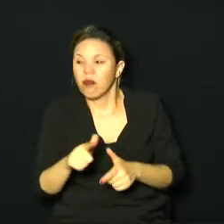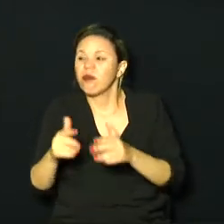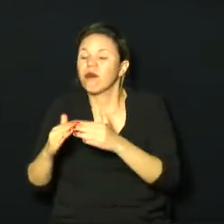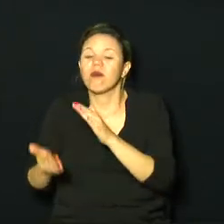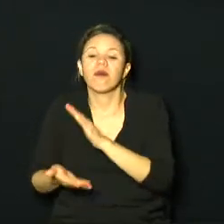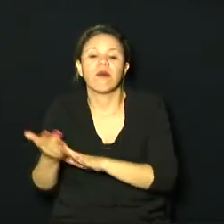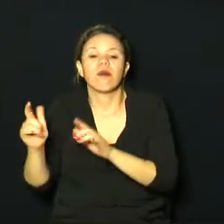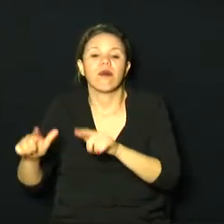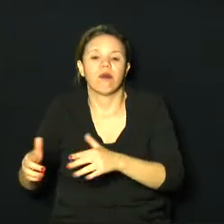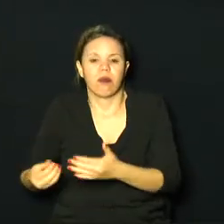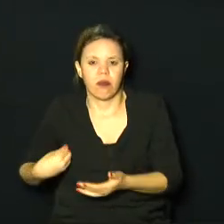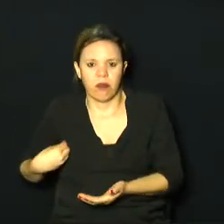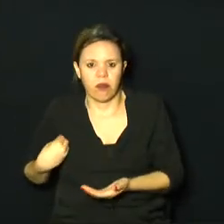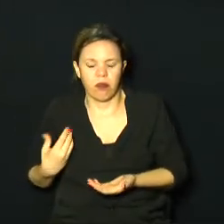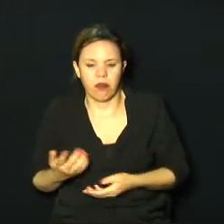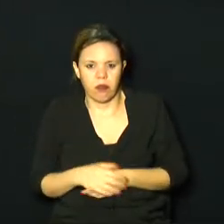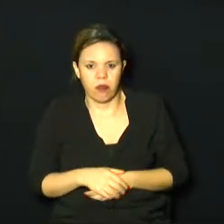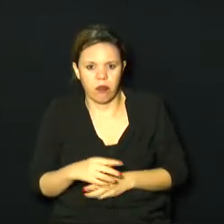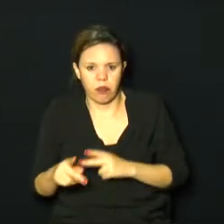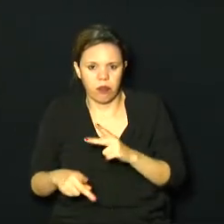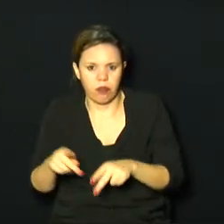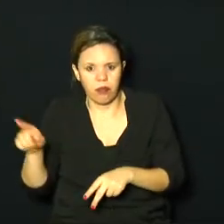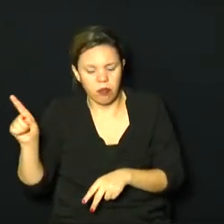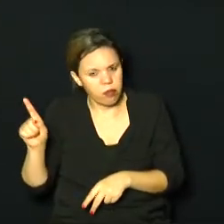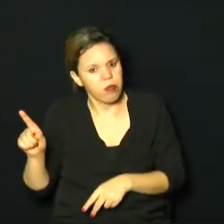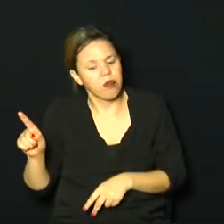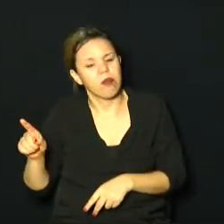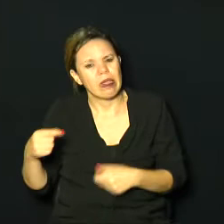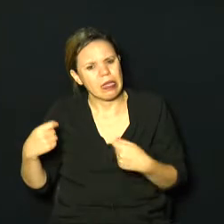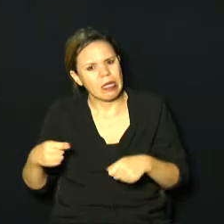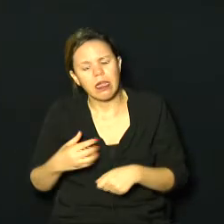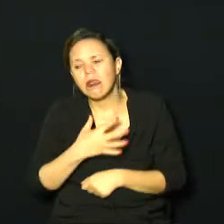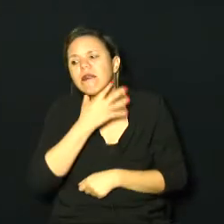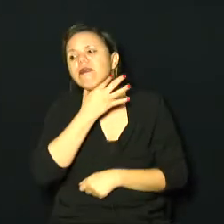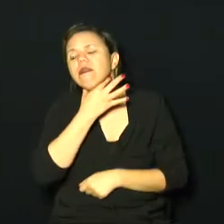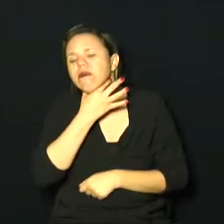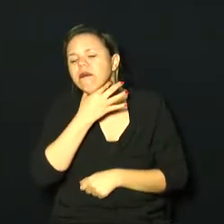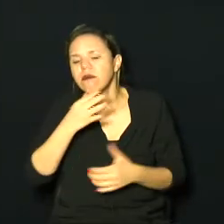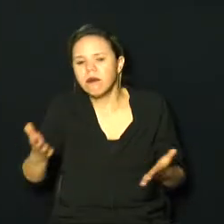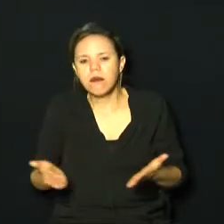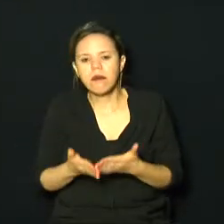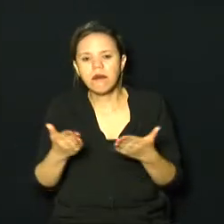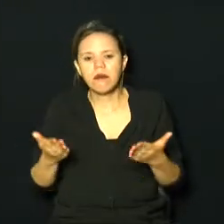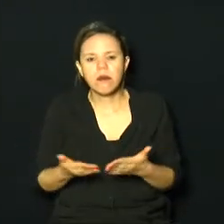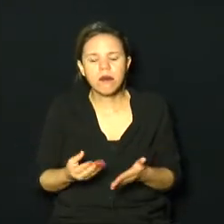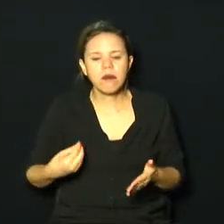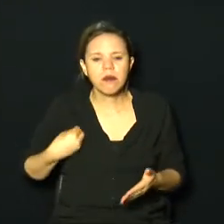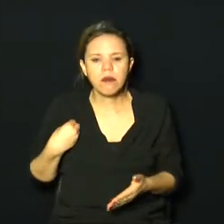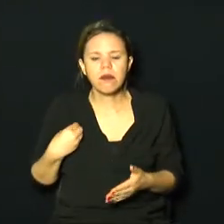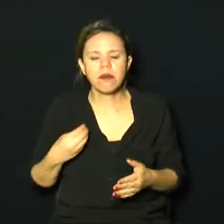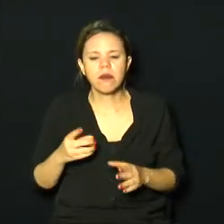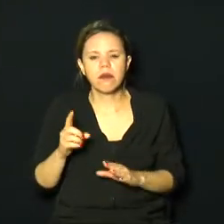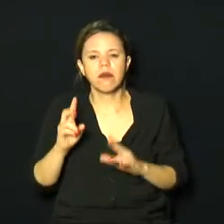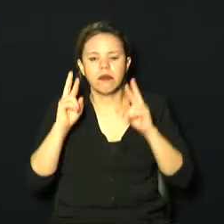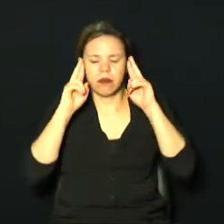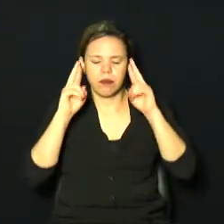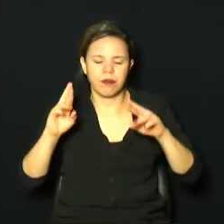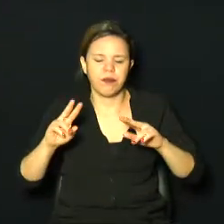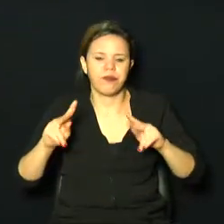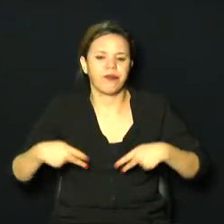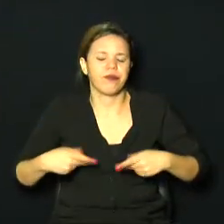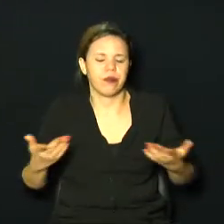ir? As pessoas estão lá pela sua real necessidade, as condições básicas de dignidade humana na moradia,